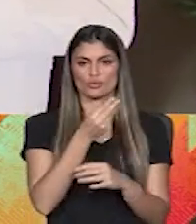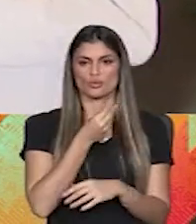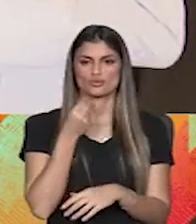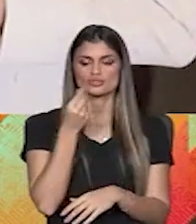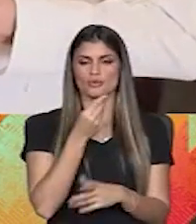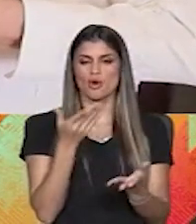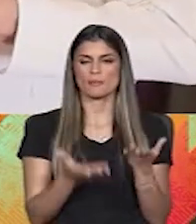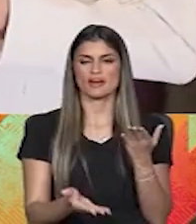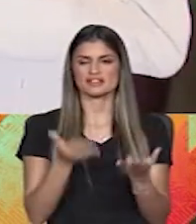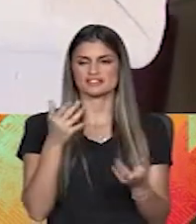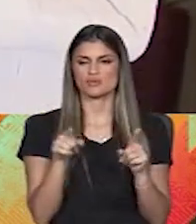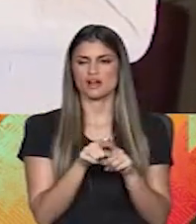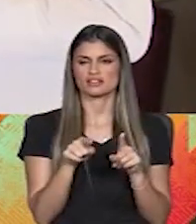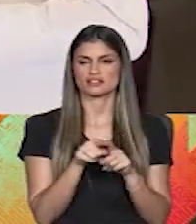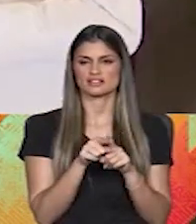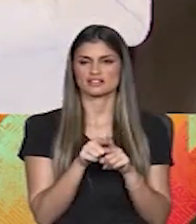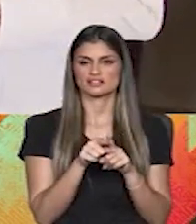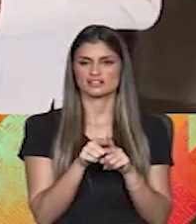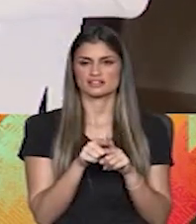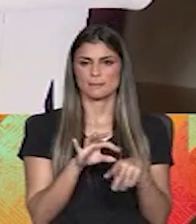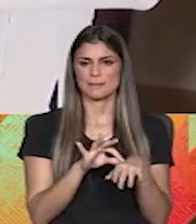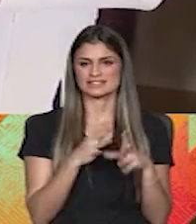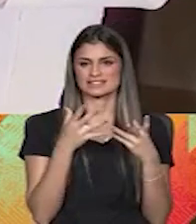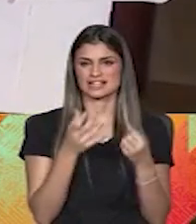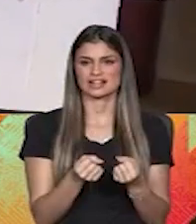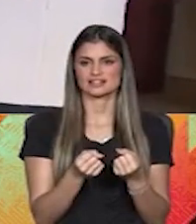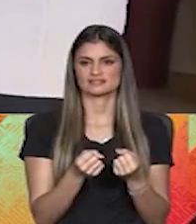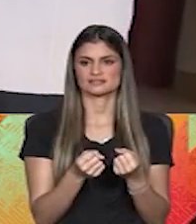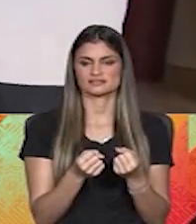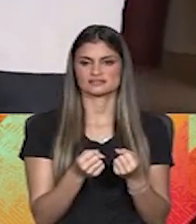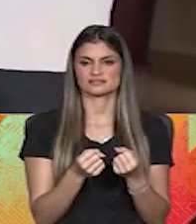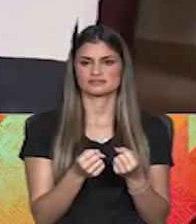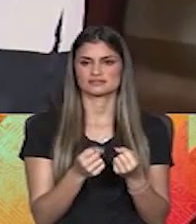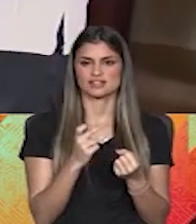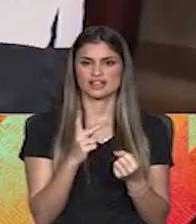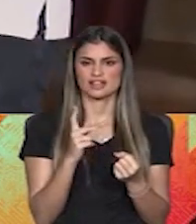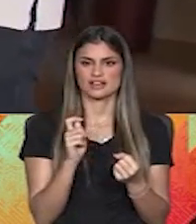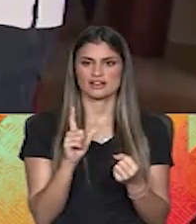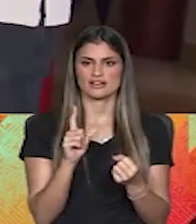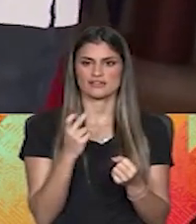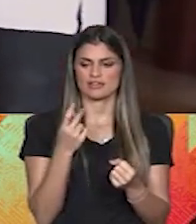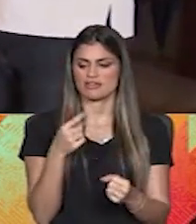compara-se a pele a pele seca da ler